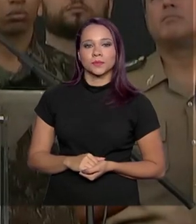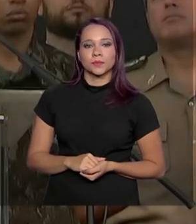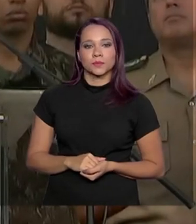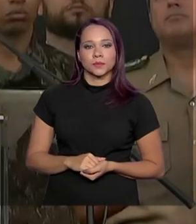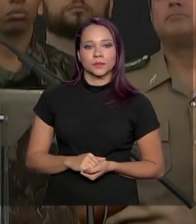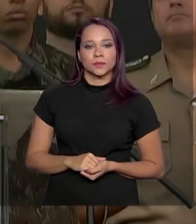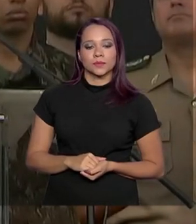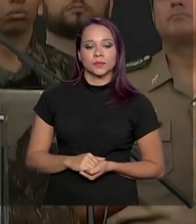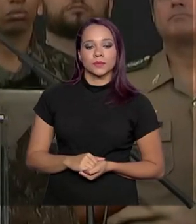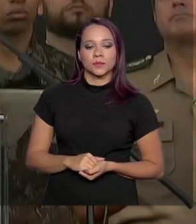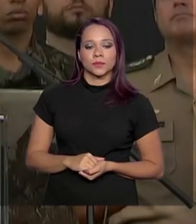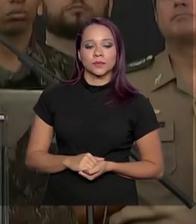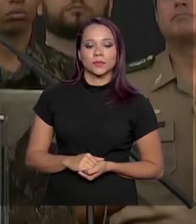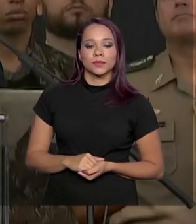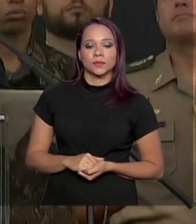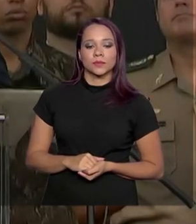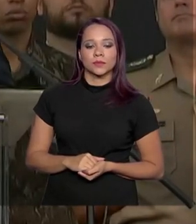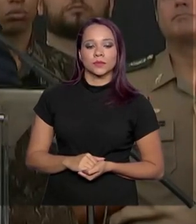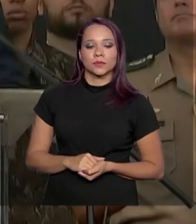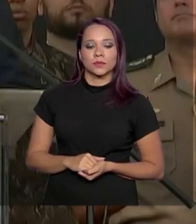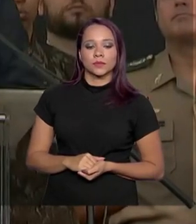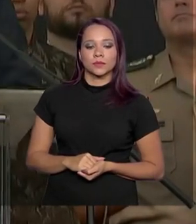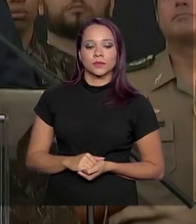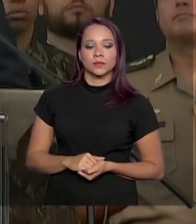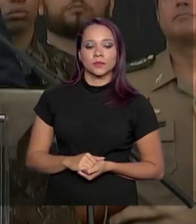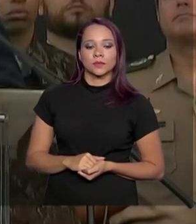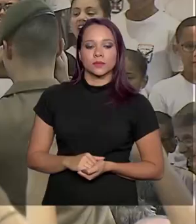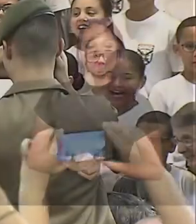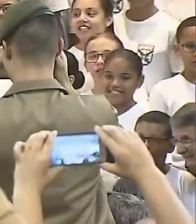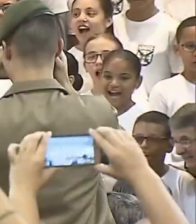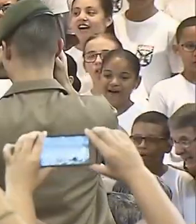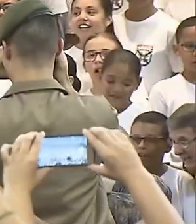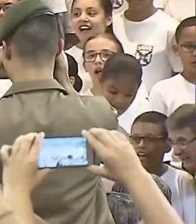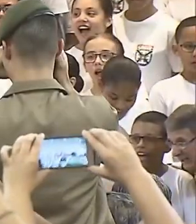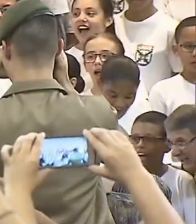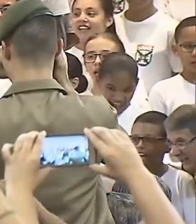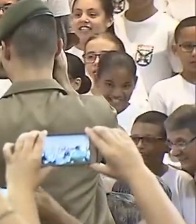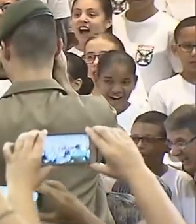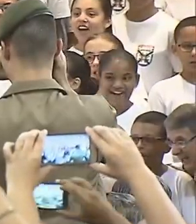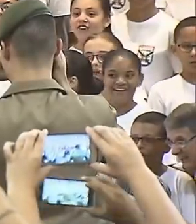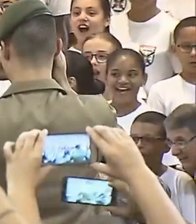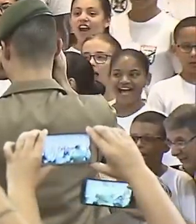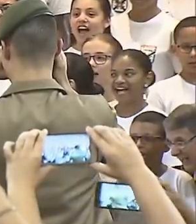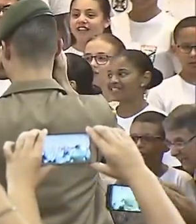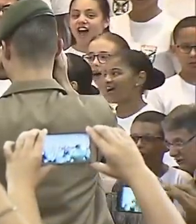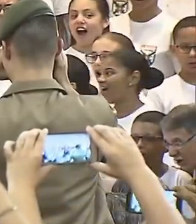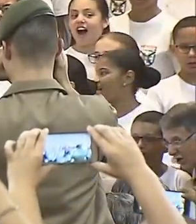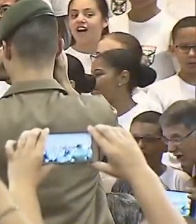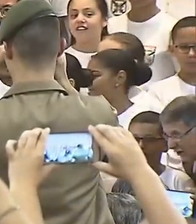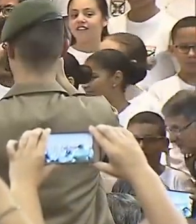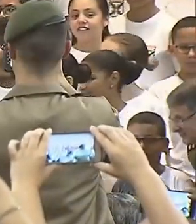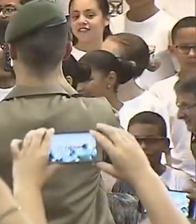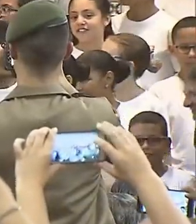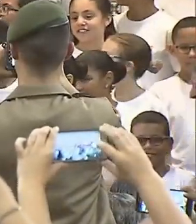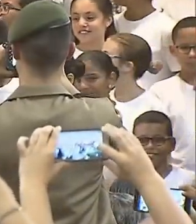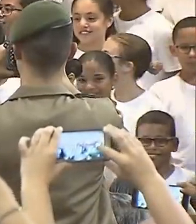e para o seu país no futuro. É isso que nós queremos. Beijo, beijo, beijo!